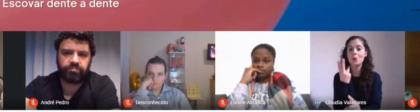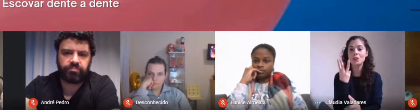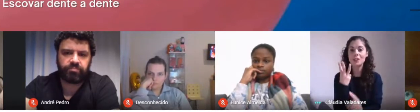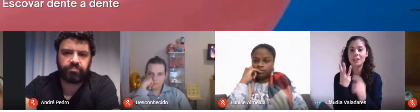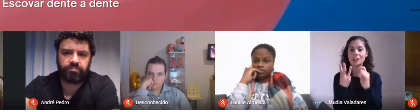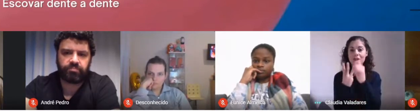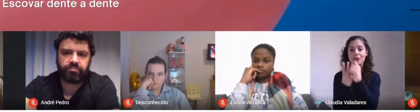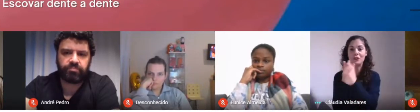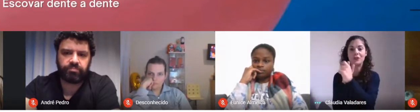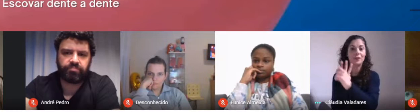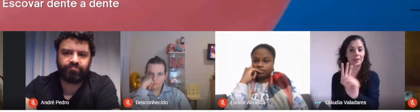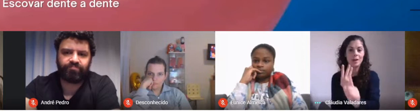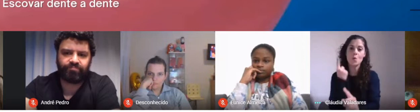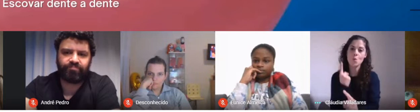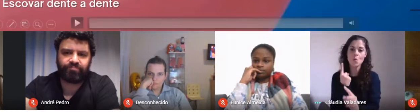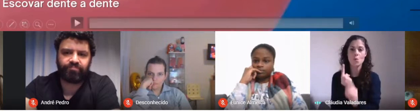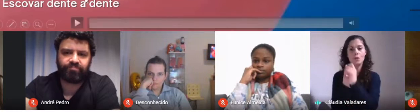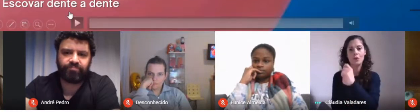manual.